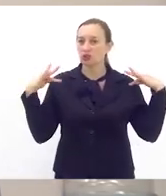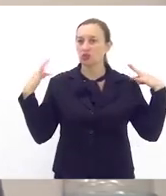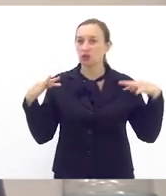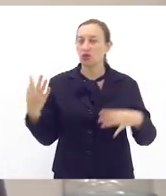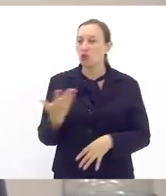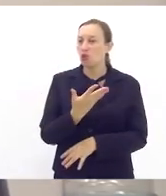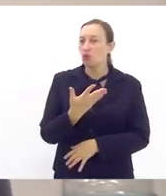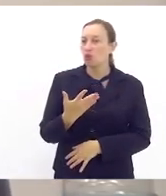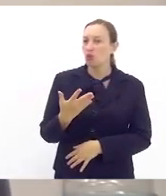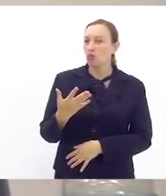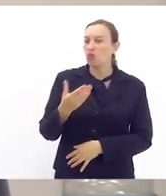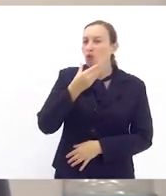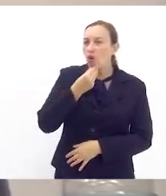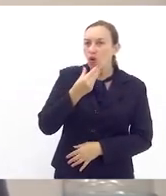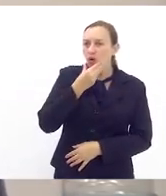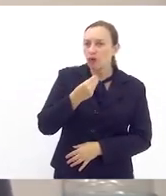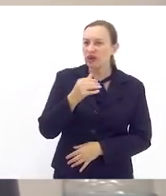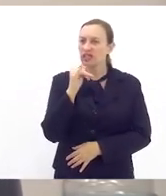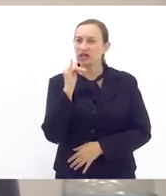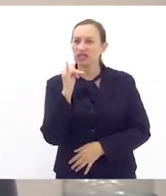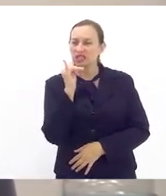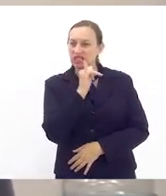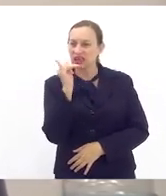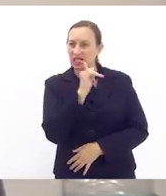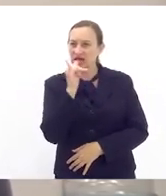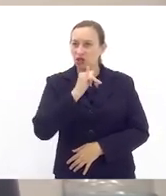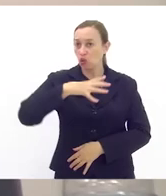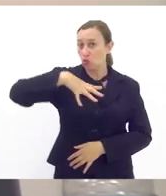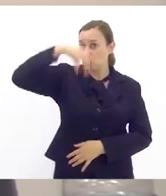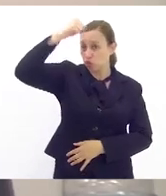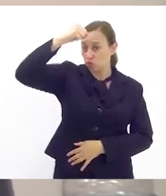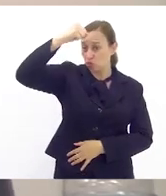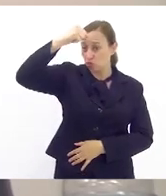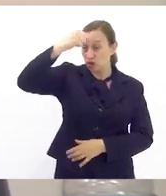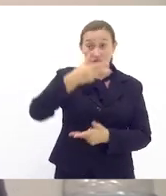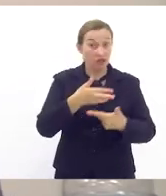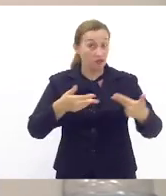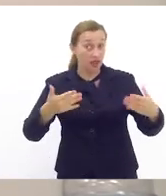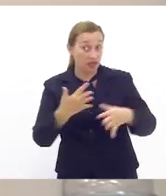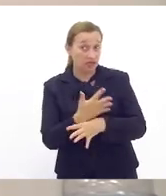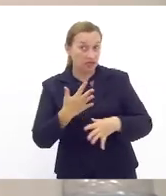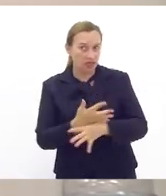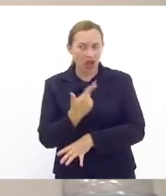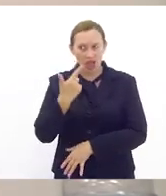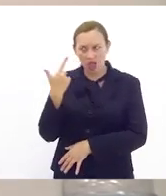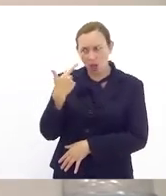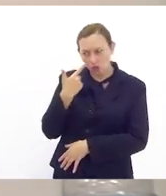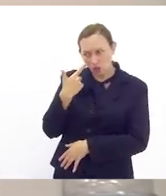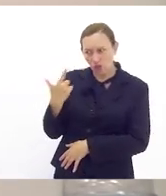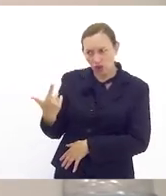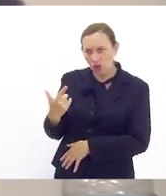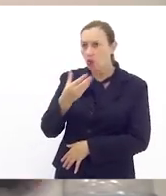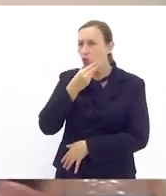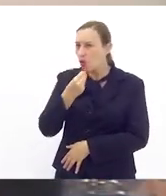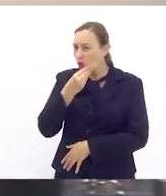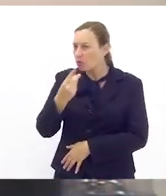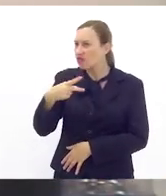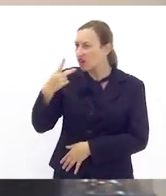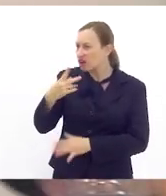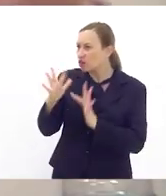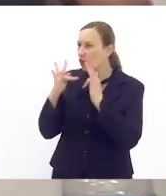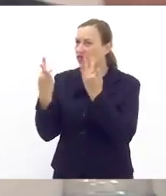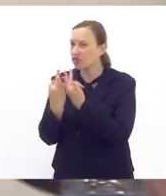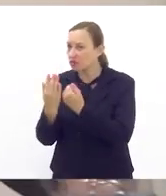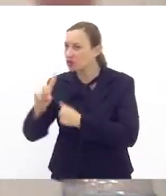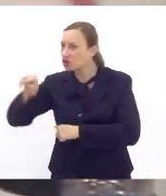que era italiano E aí caiu a luz como caiu várias cidades E aí eu tô vendo ele lá falando com uma família lá de